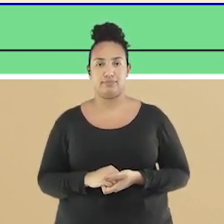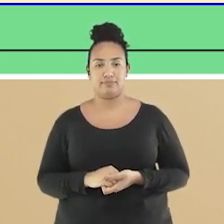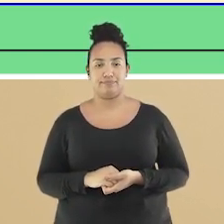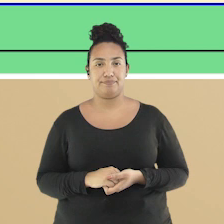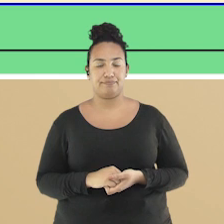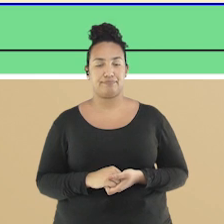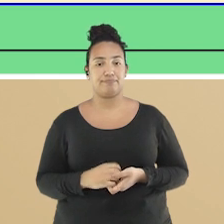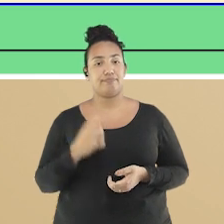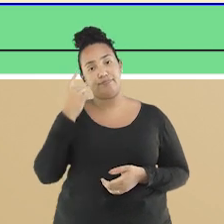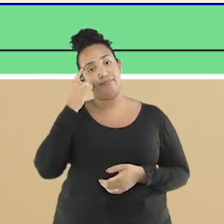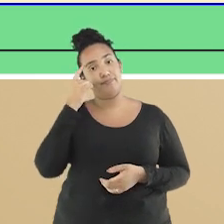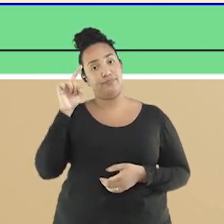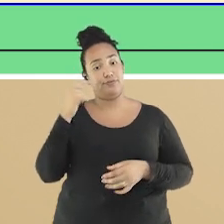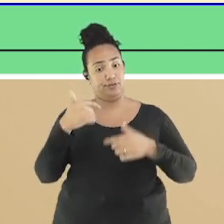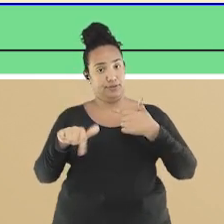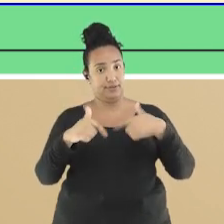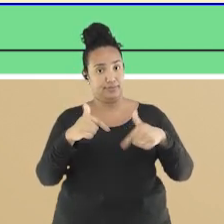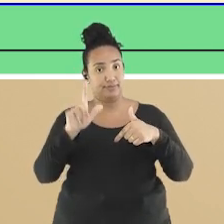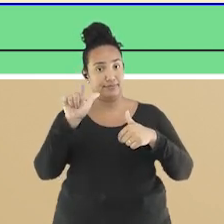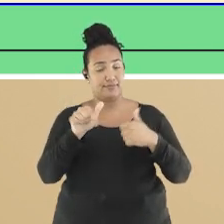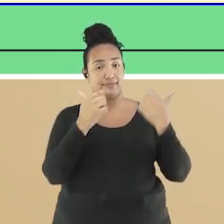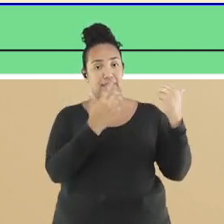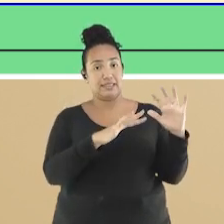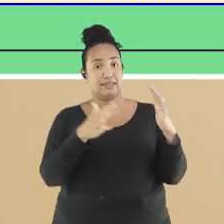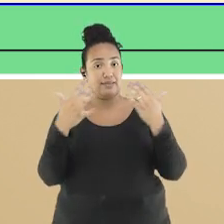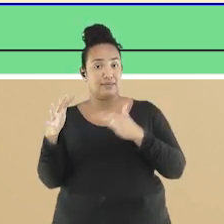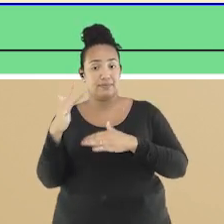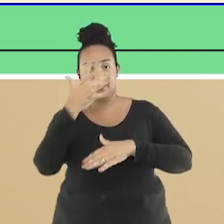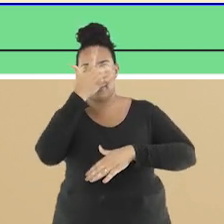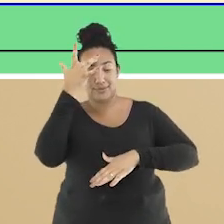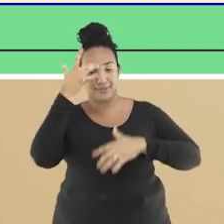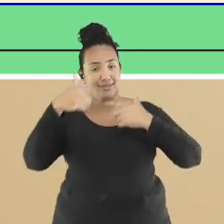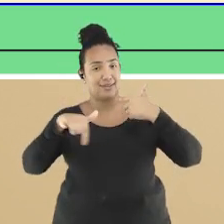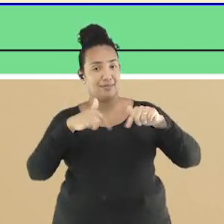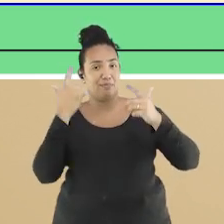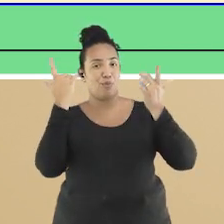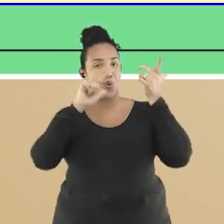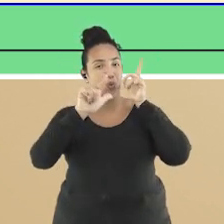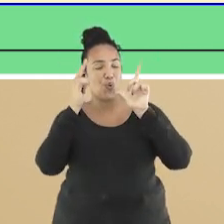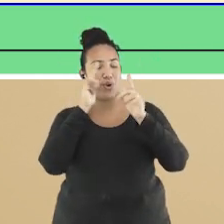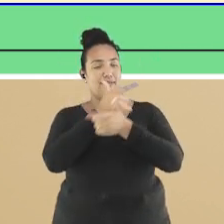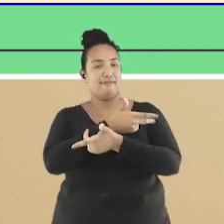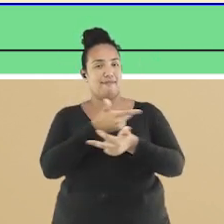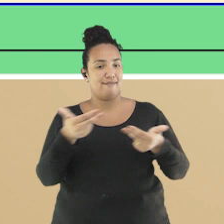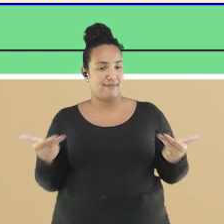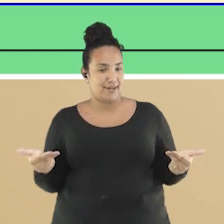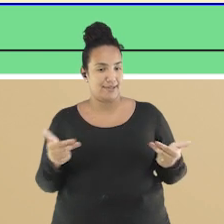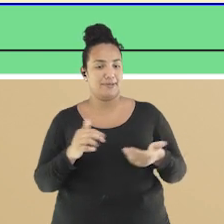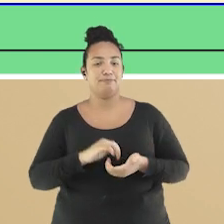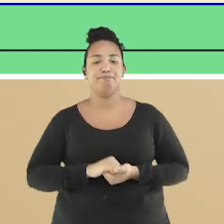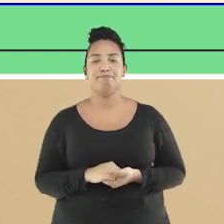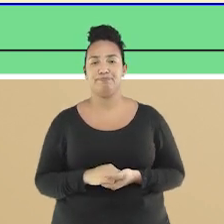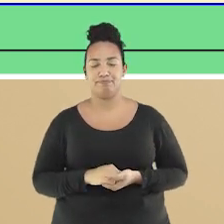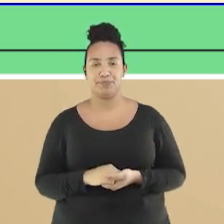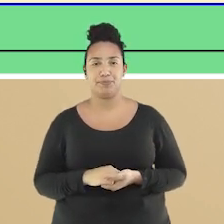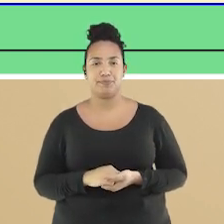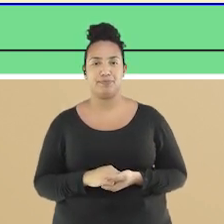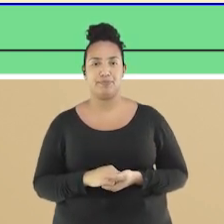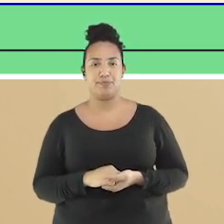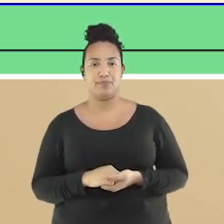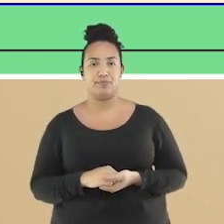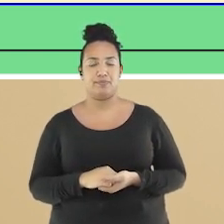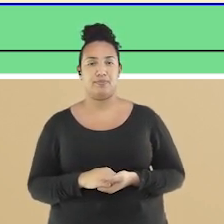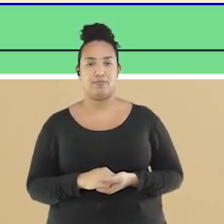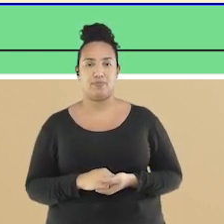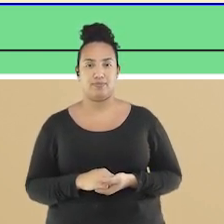achievements. Dia do Trabalho, uma celebração anual dos trabalhadores e suas conquistas. Originated during one of American